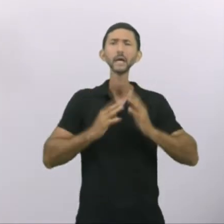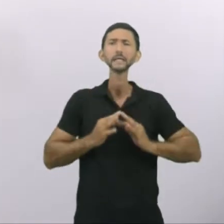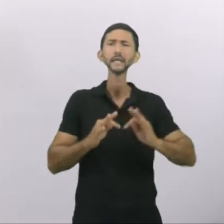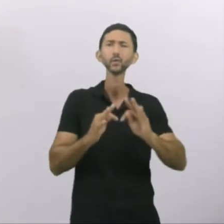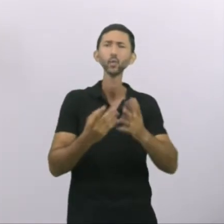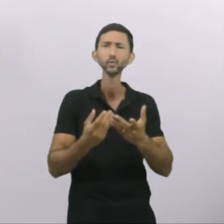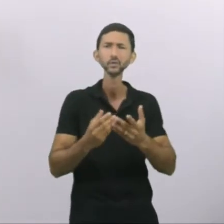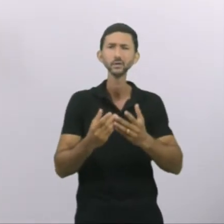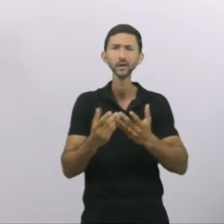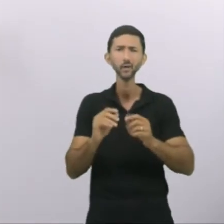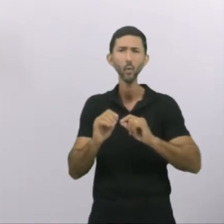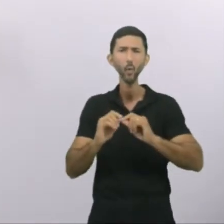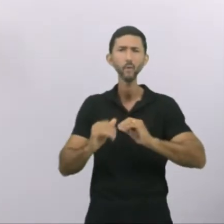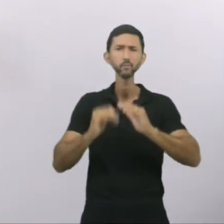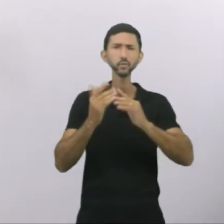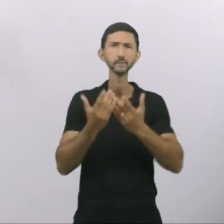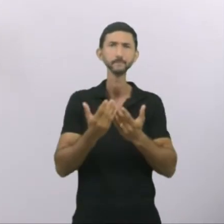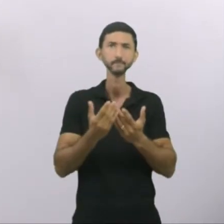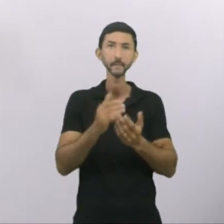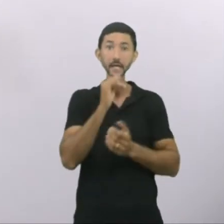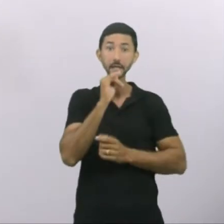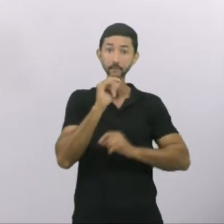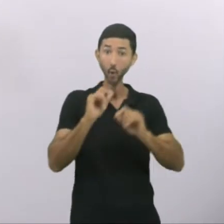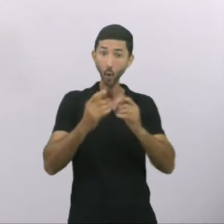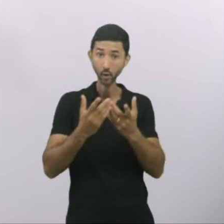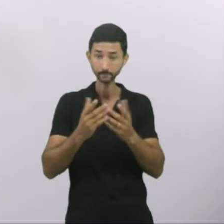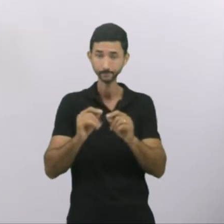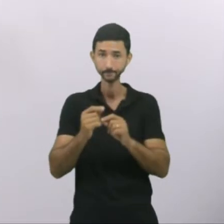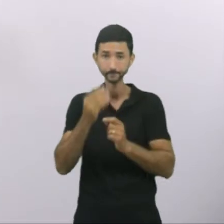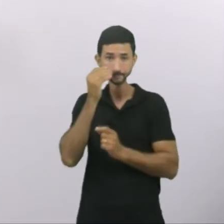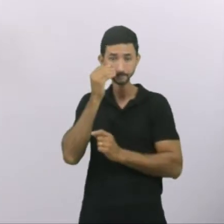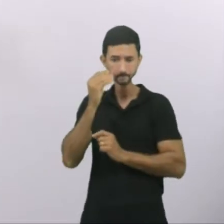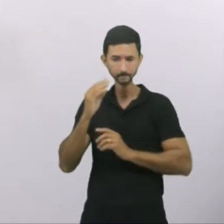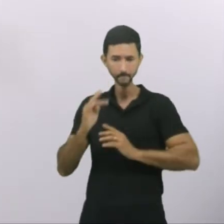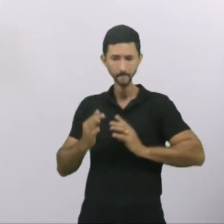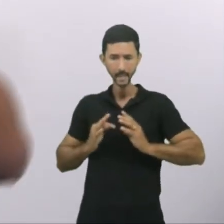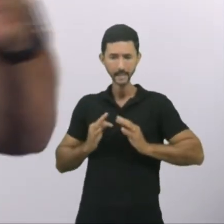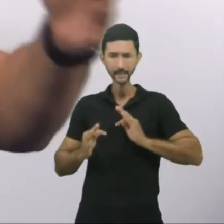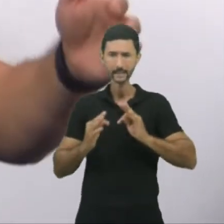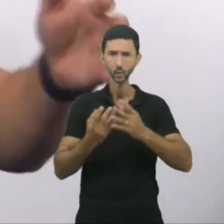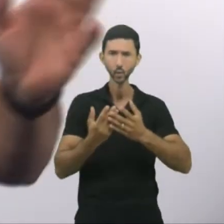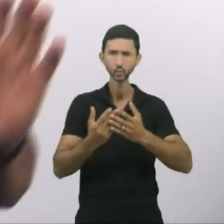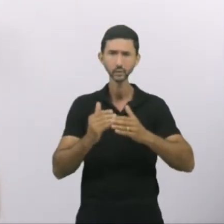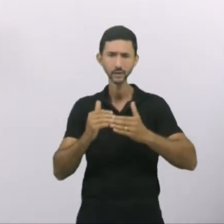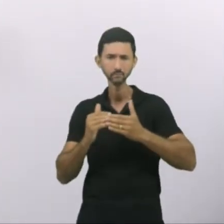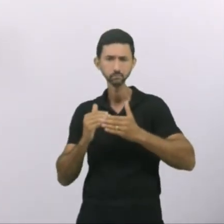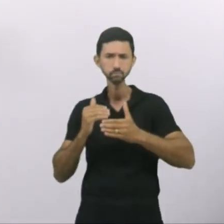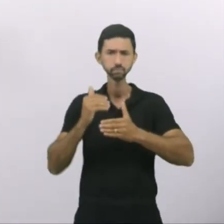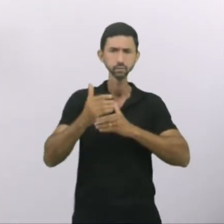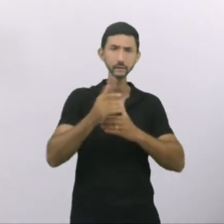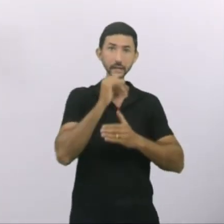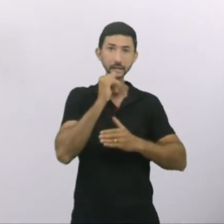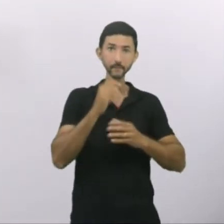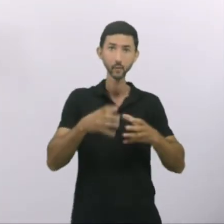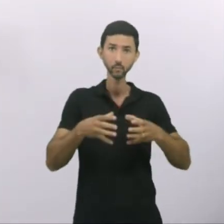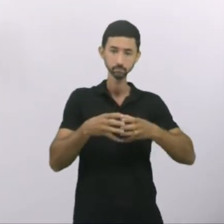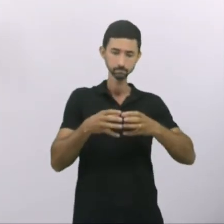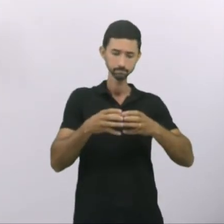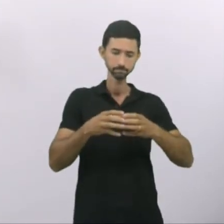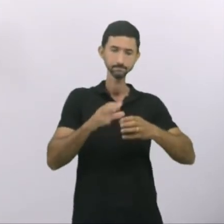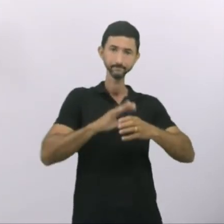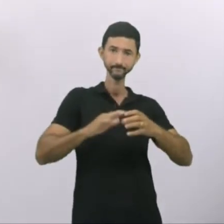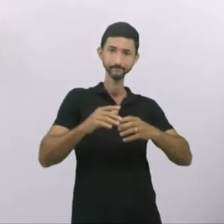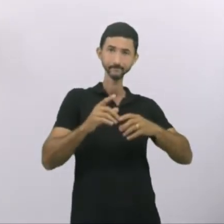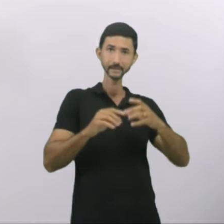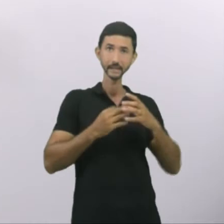tecnologia disruptiva. Tecnologia disruptiva é aquela tecnologia que rompe. Você tinha antes uma